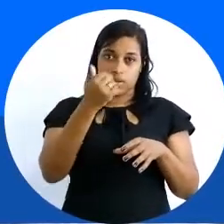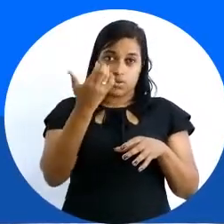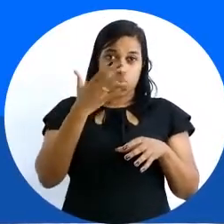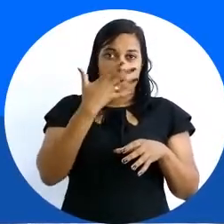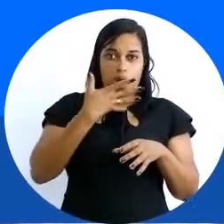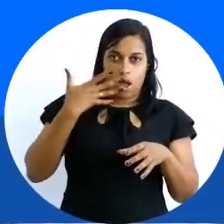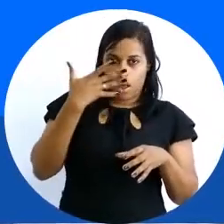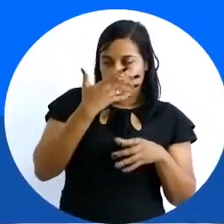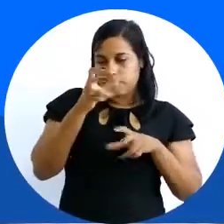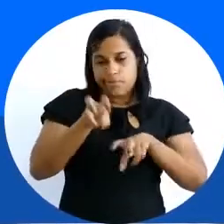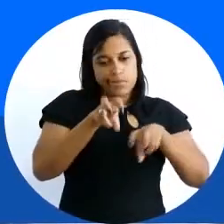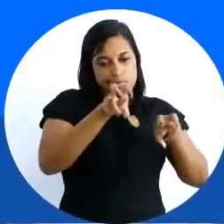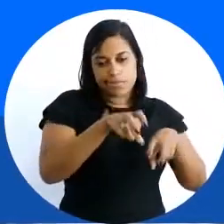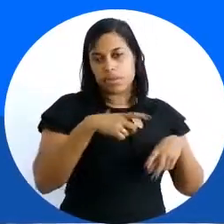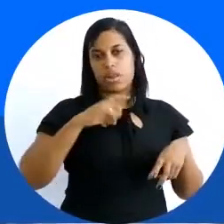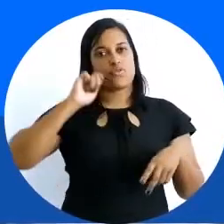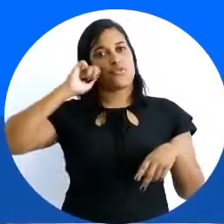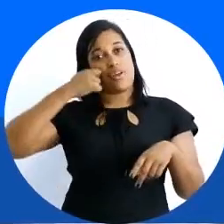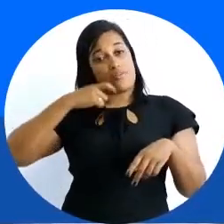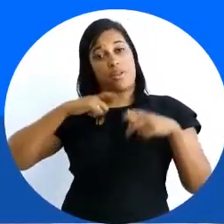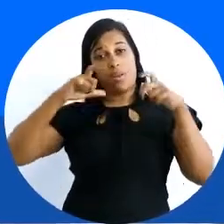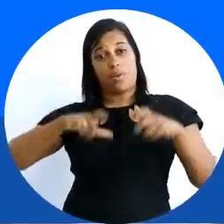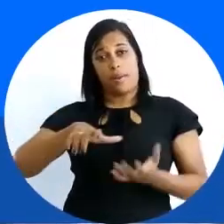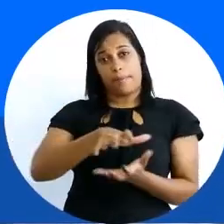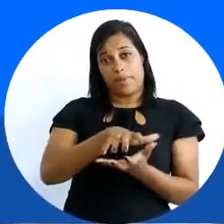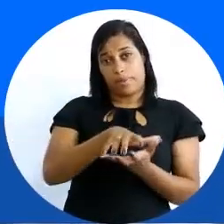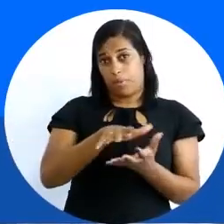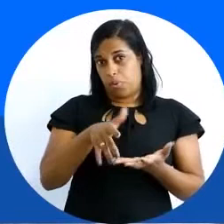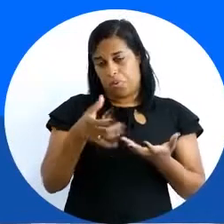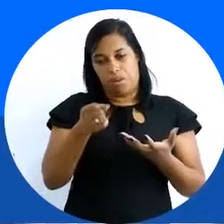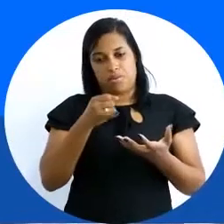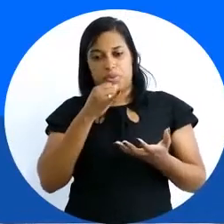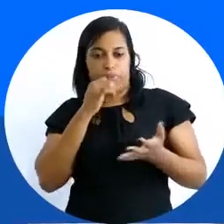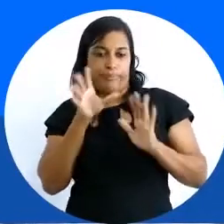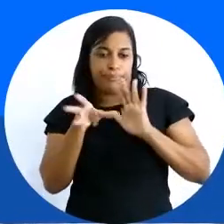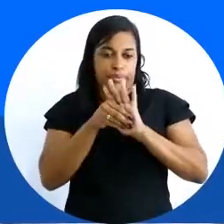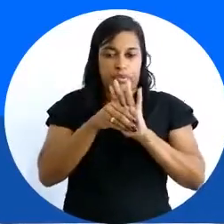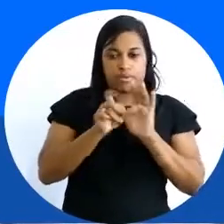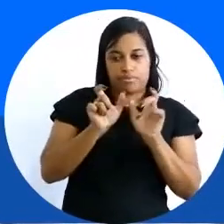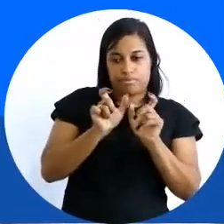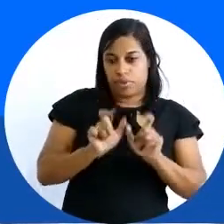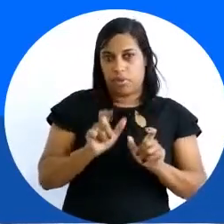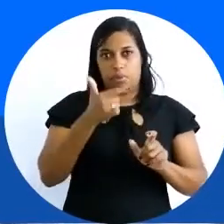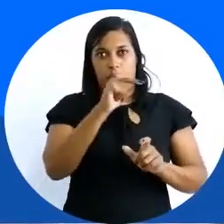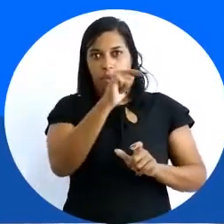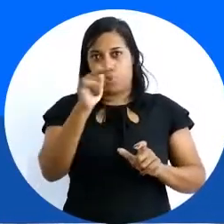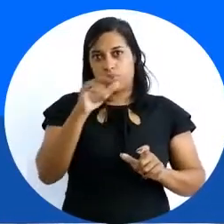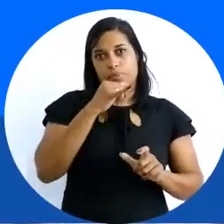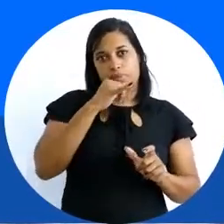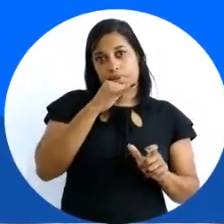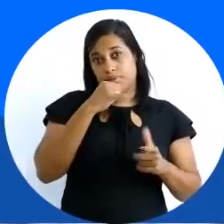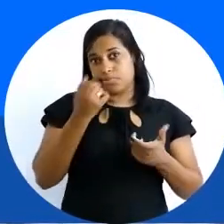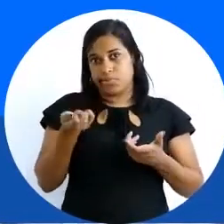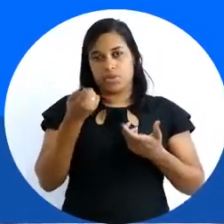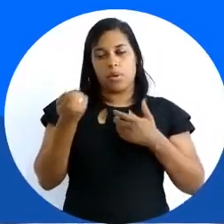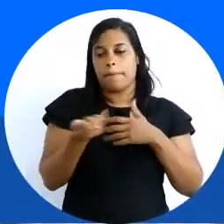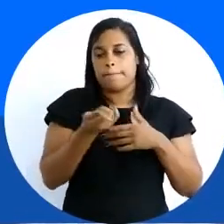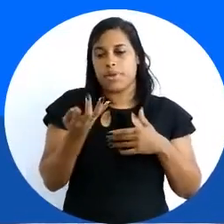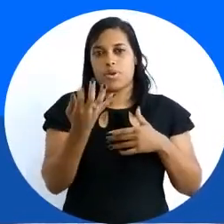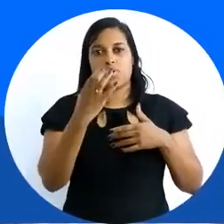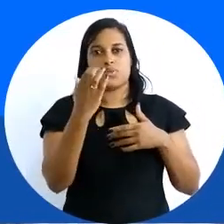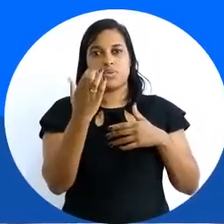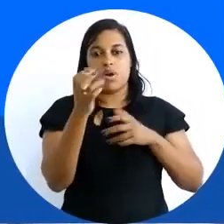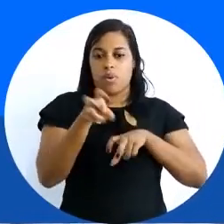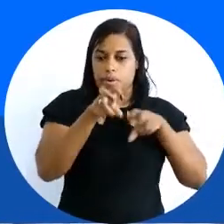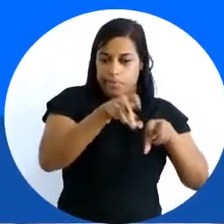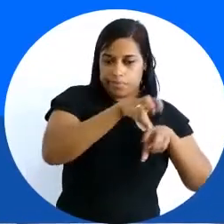os escravos e eu tenho um lugar que é Pernambuco. Então, se eu quero adicionar um termo e outro, por exemplo, produção de